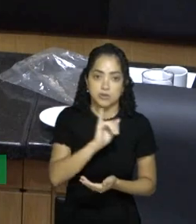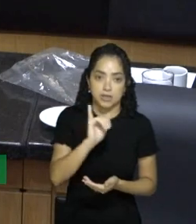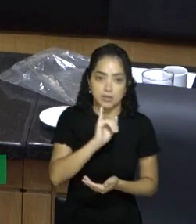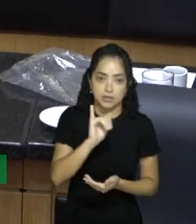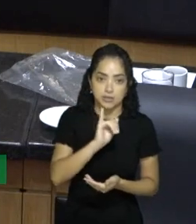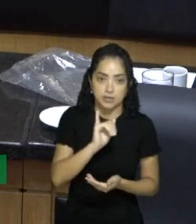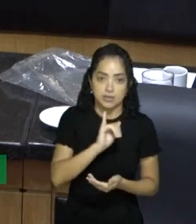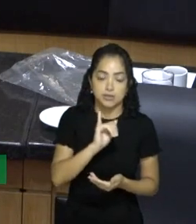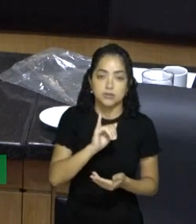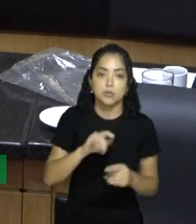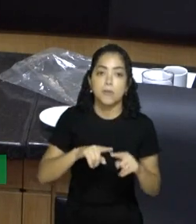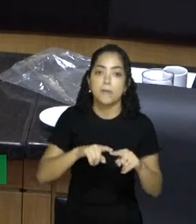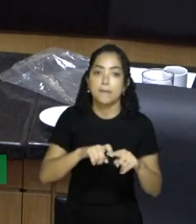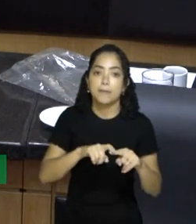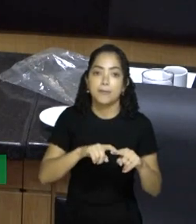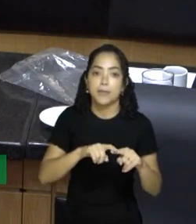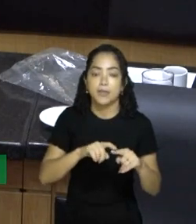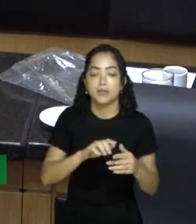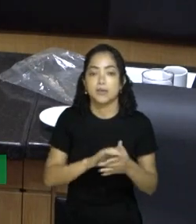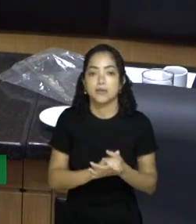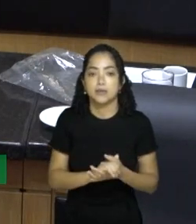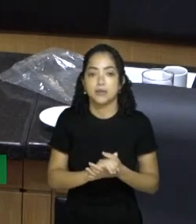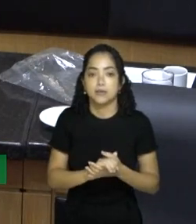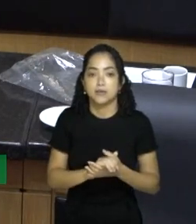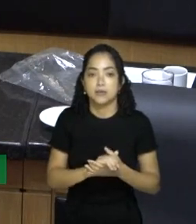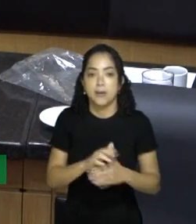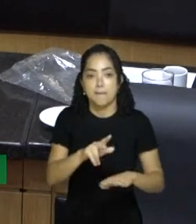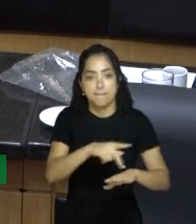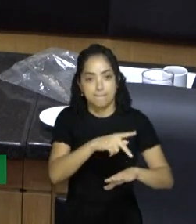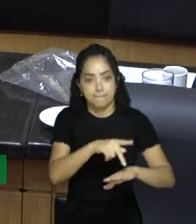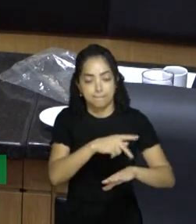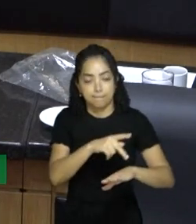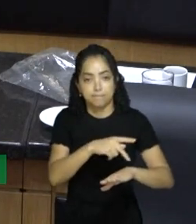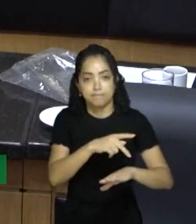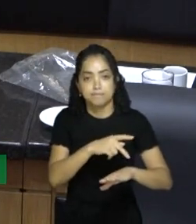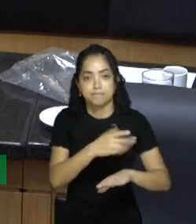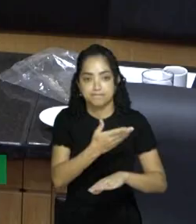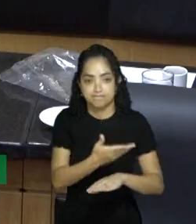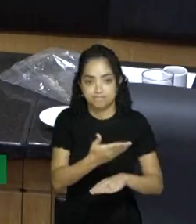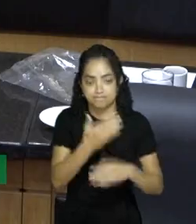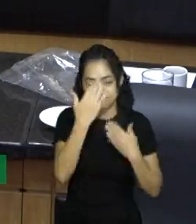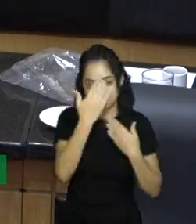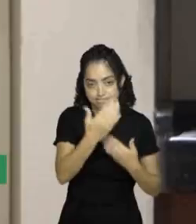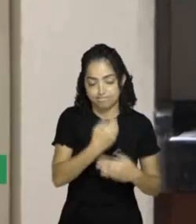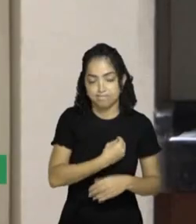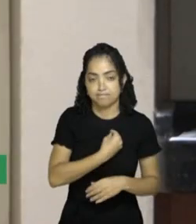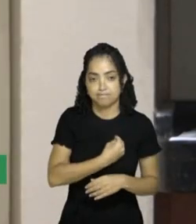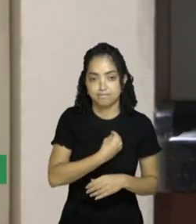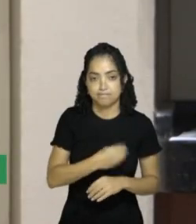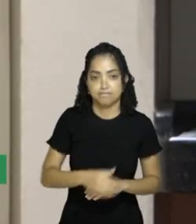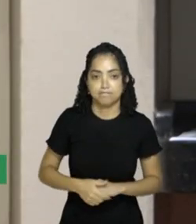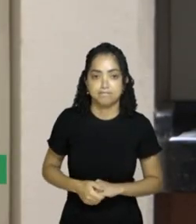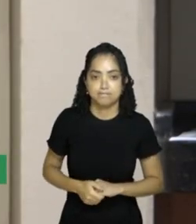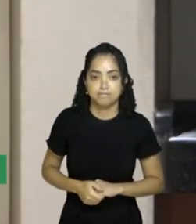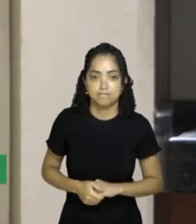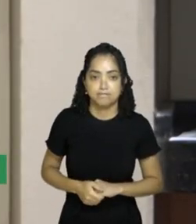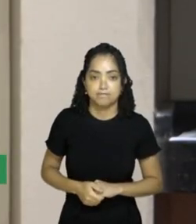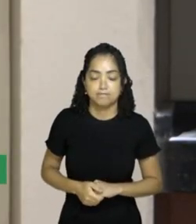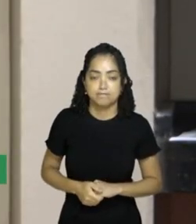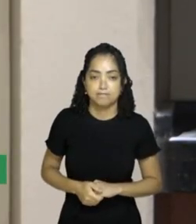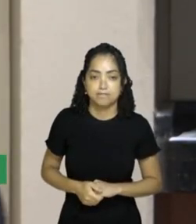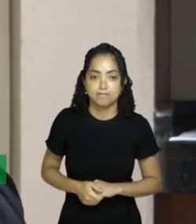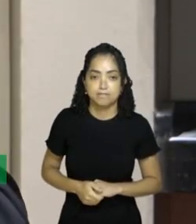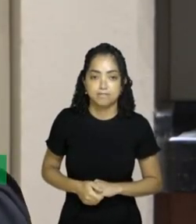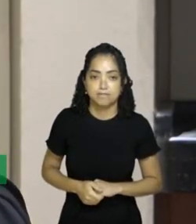de Penha o Rei Arthur trouxe a espada do rei aqui hoje obrigado pela presença palavra